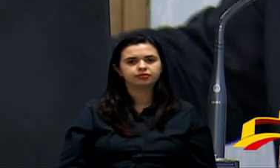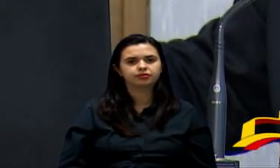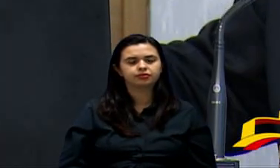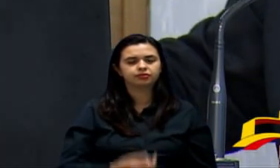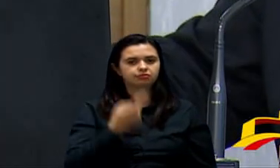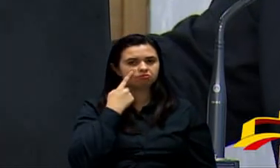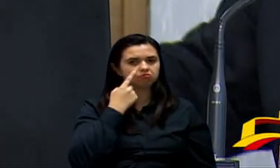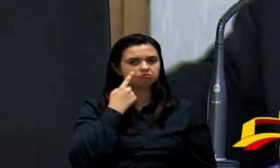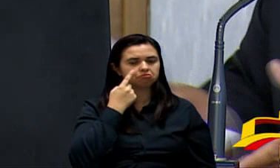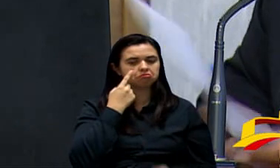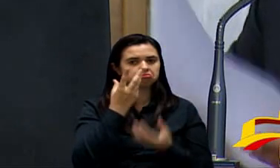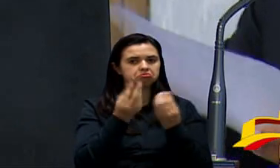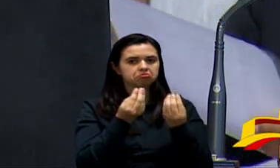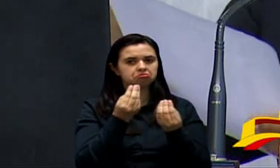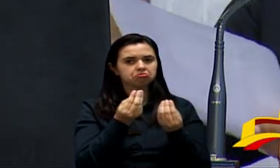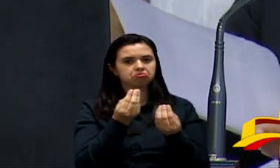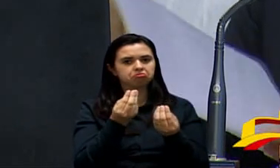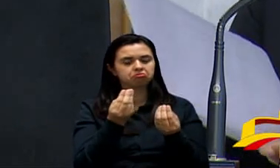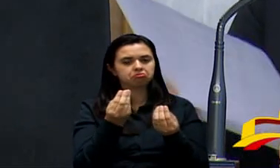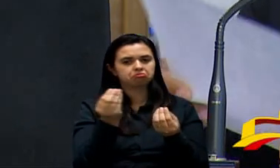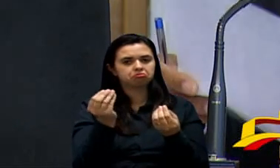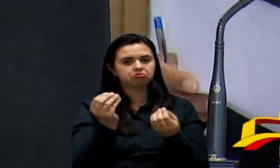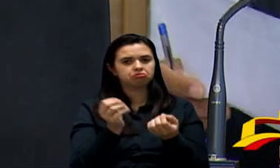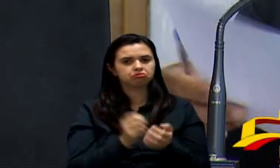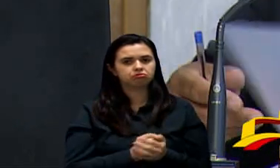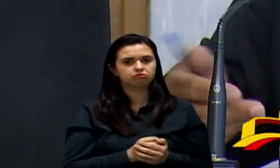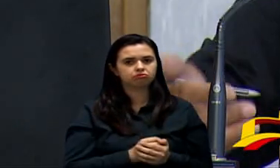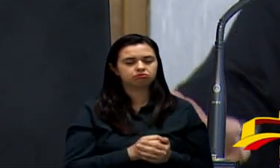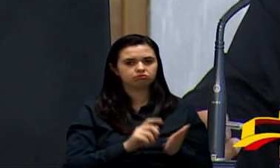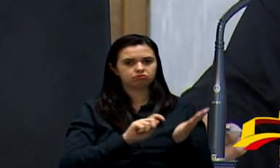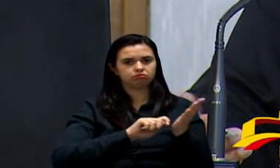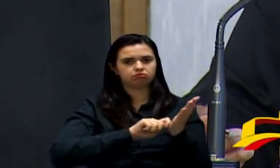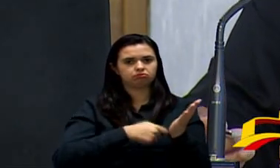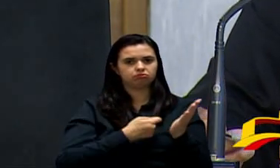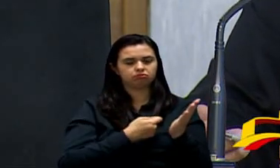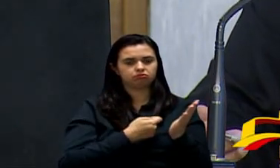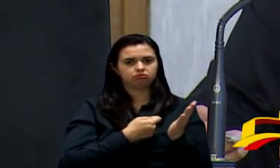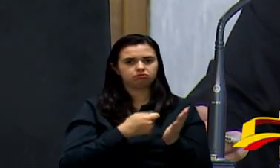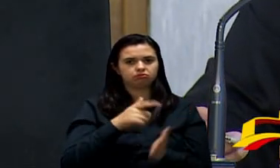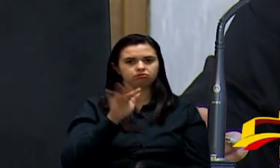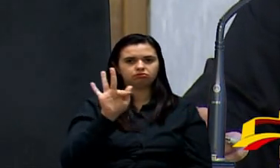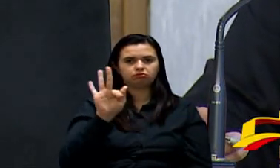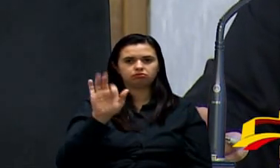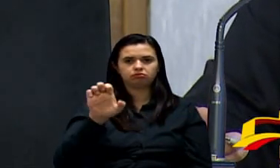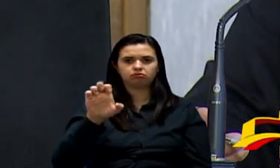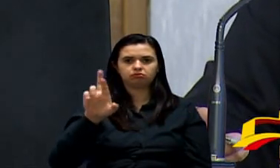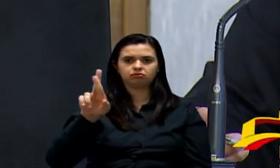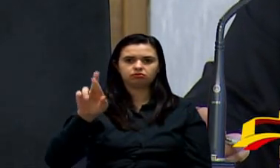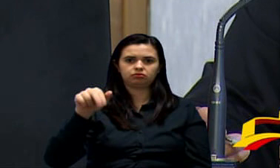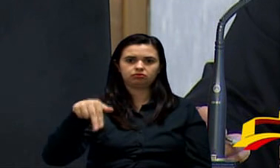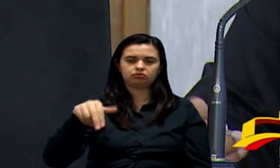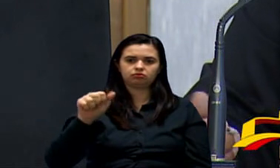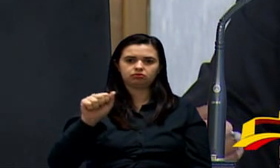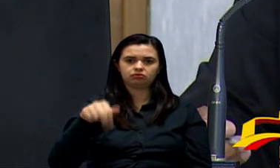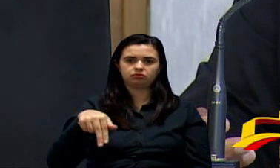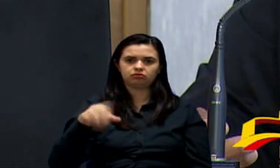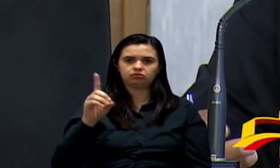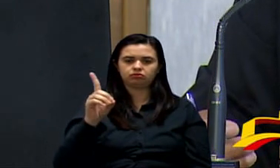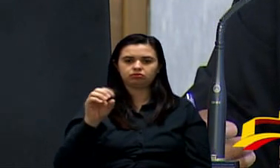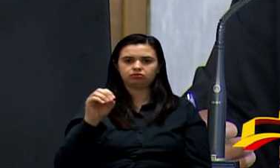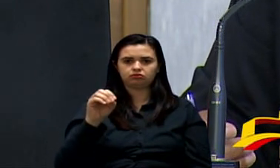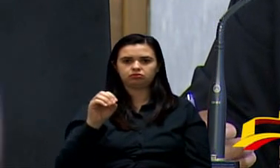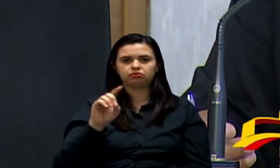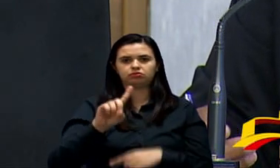Eu vou ver aqui como que está aqui o nosso... O primeiro inscrito, o vereador Fernando Dini, segundo, o Dylan,